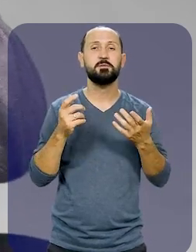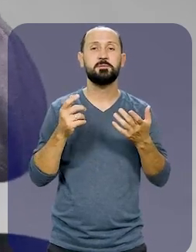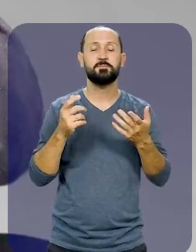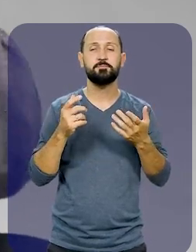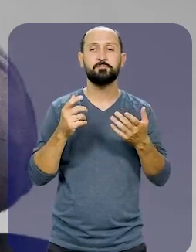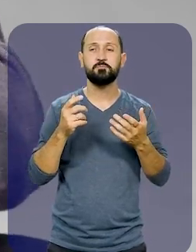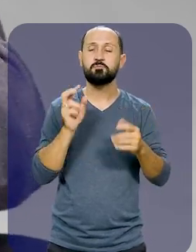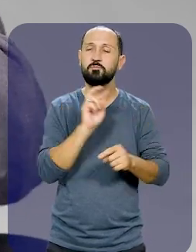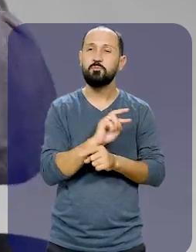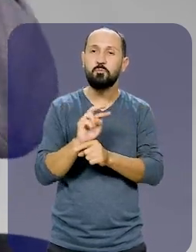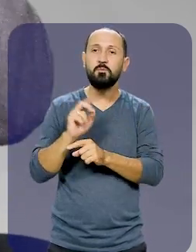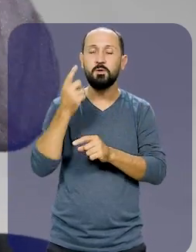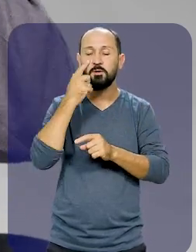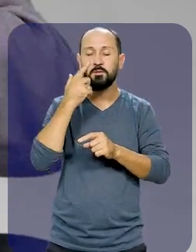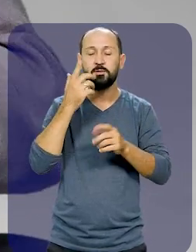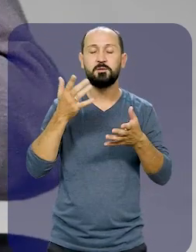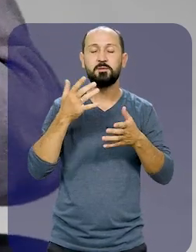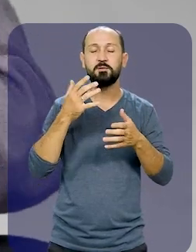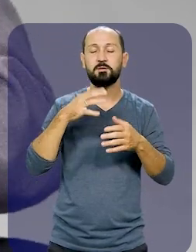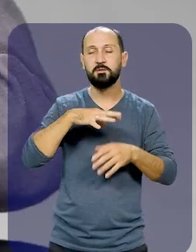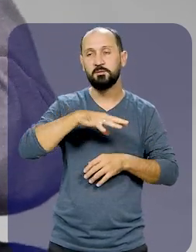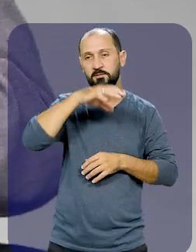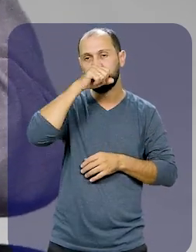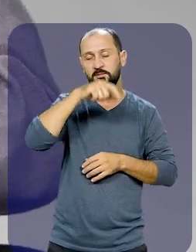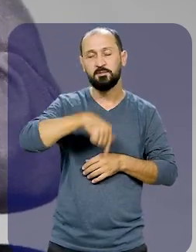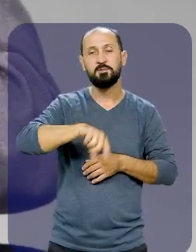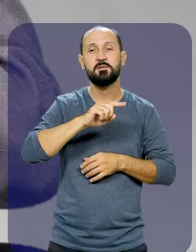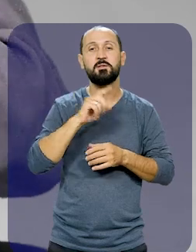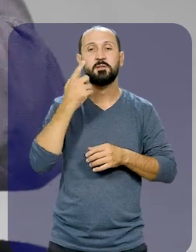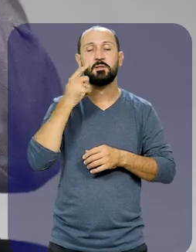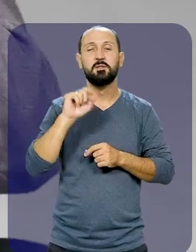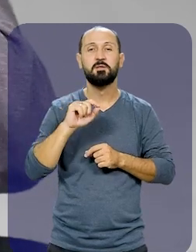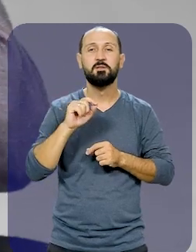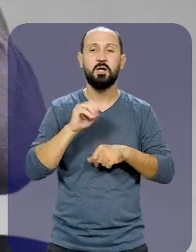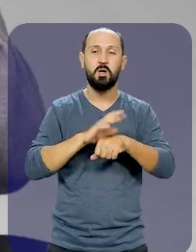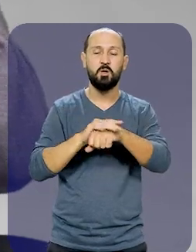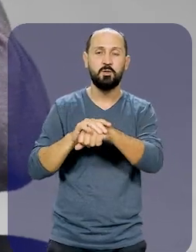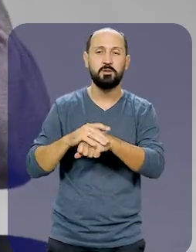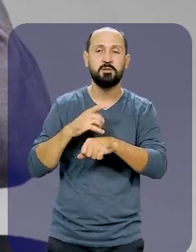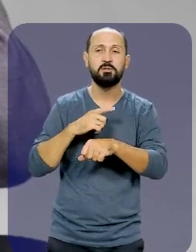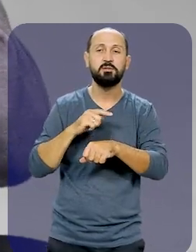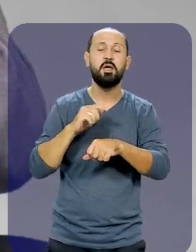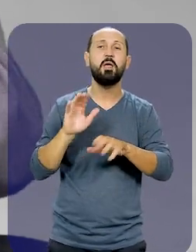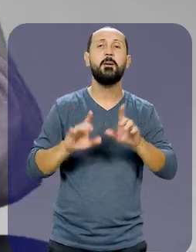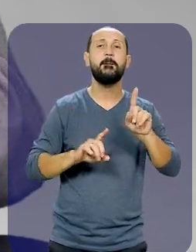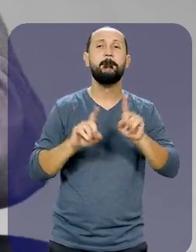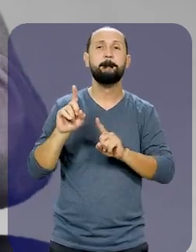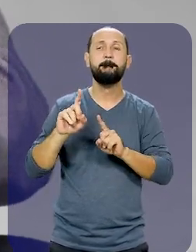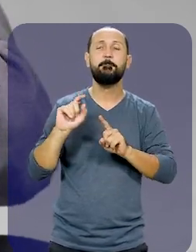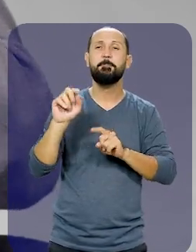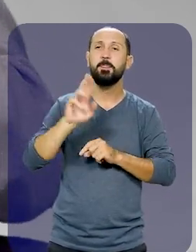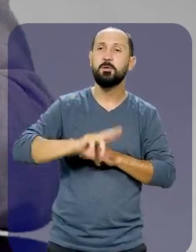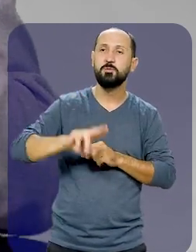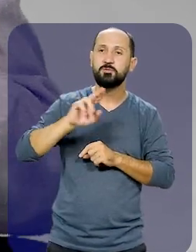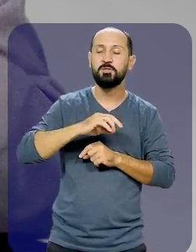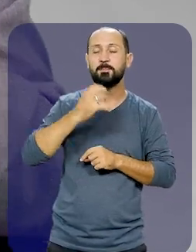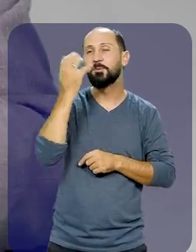principal fisiopatologia é a inflamação da via aérea. E essa inflamação ocorre, na maioria dos casos,